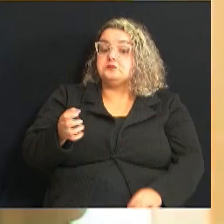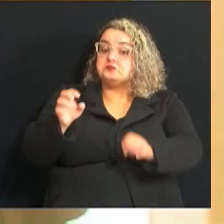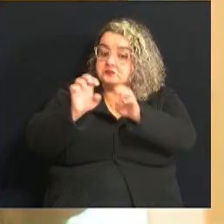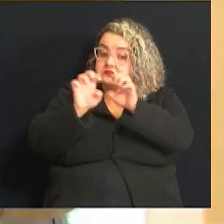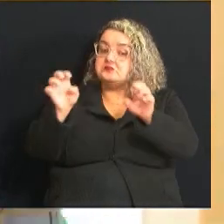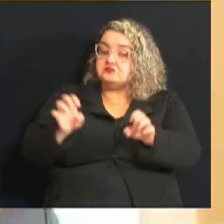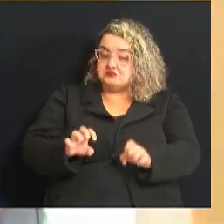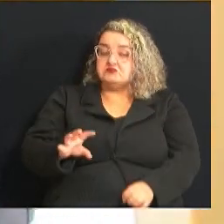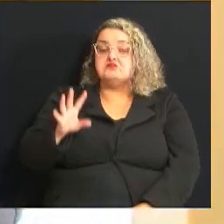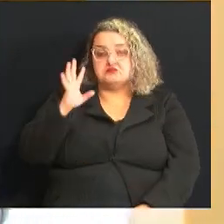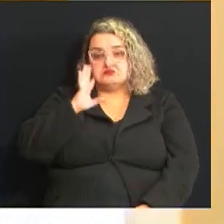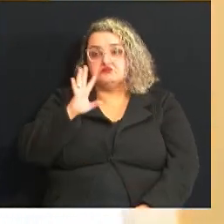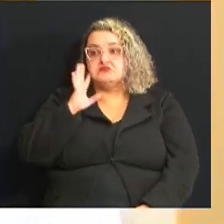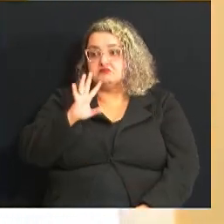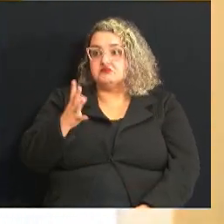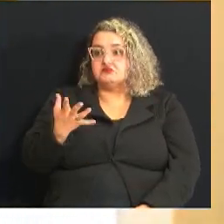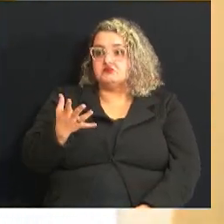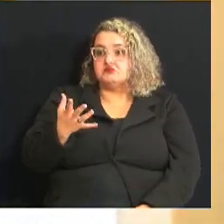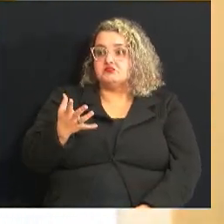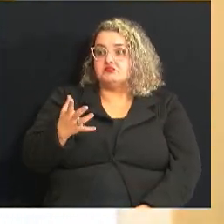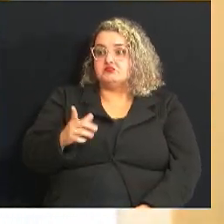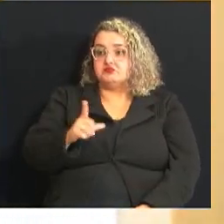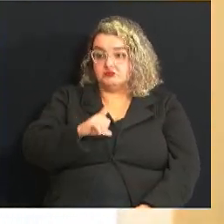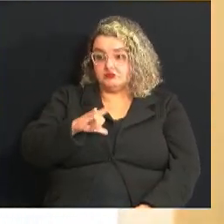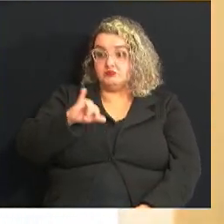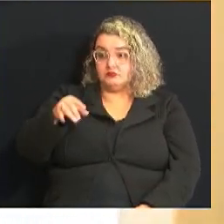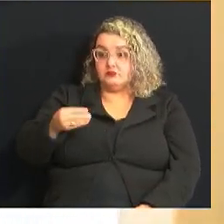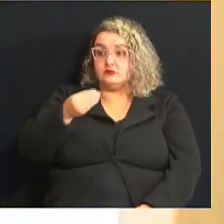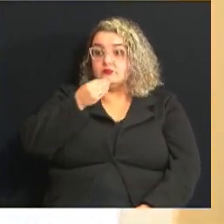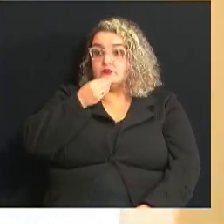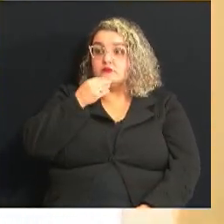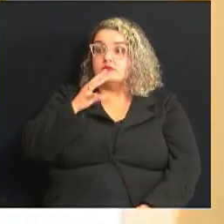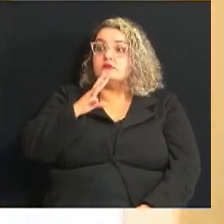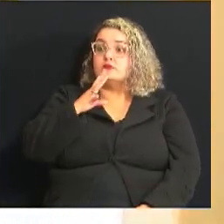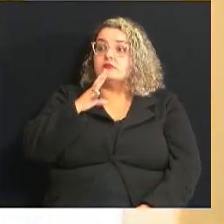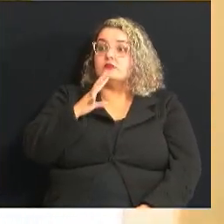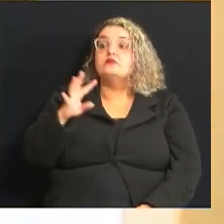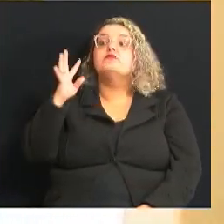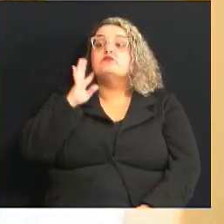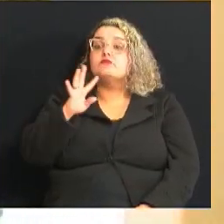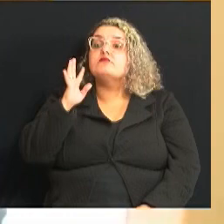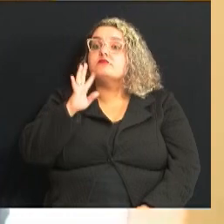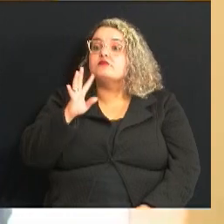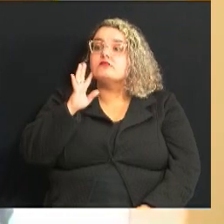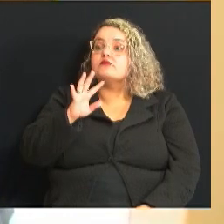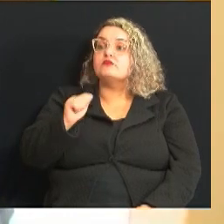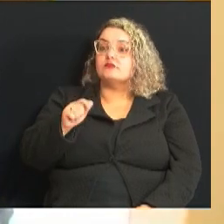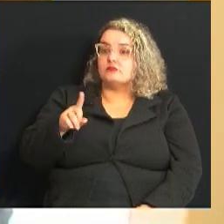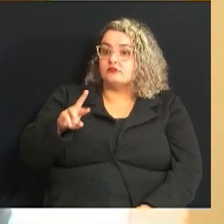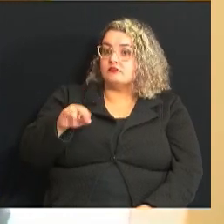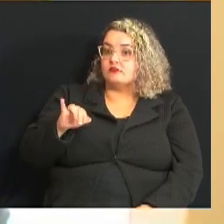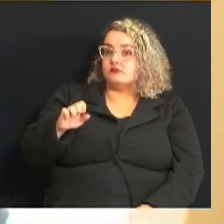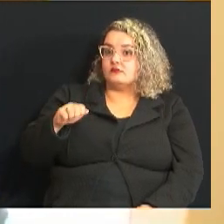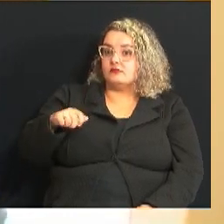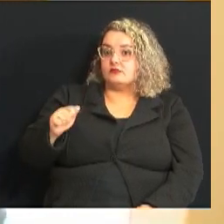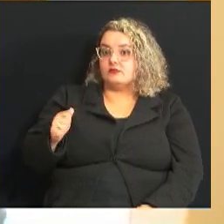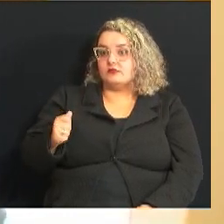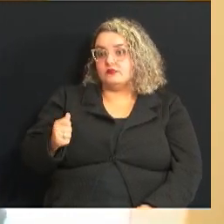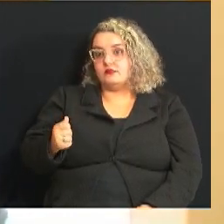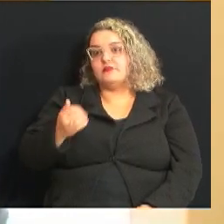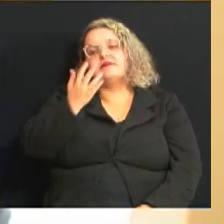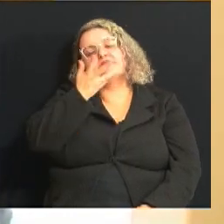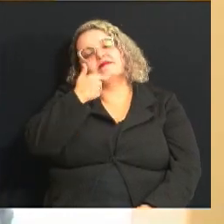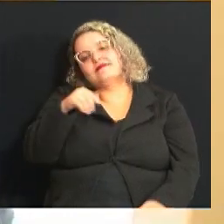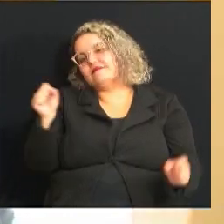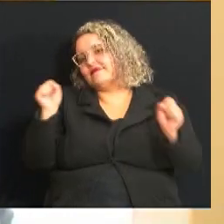estrutura muito legal. Eu tive a oportunidade de conhecer, bem bacana, né, Adriana? Muito, muito aqui. As crianças adoram,